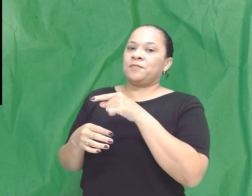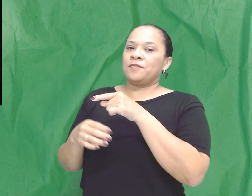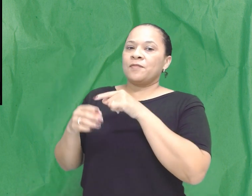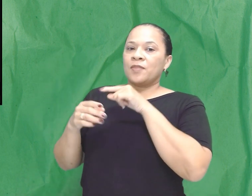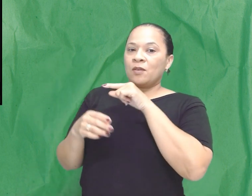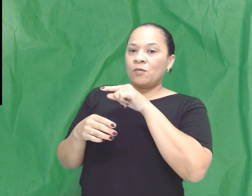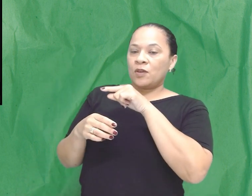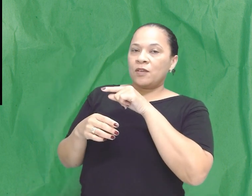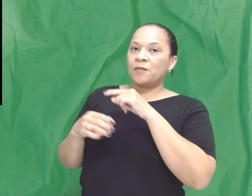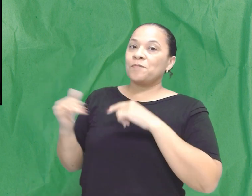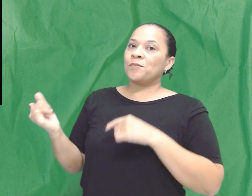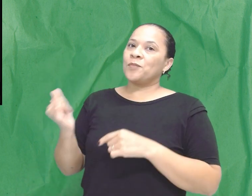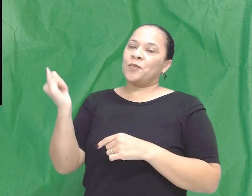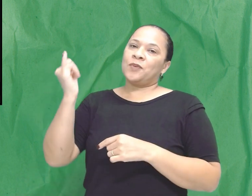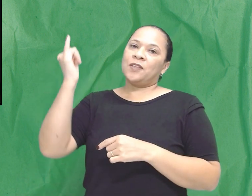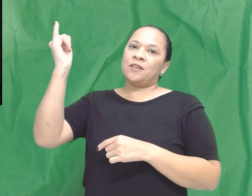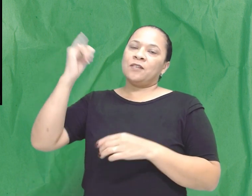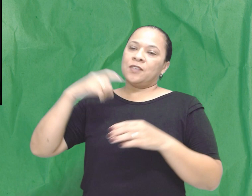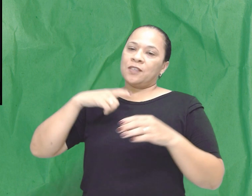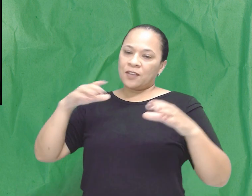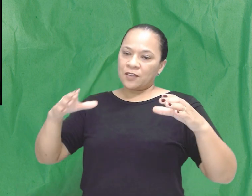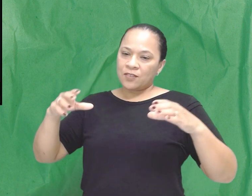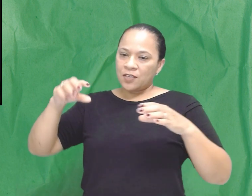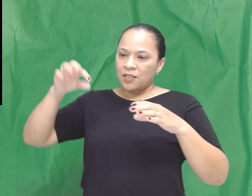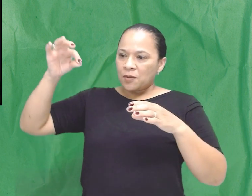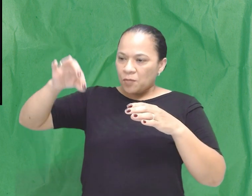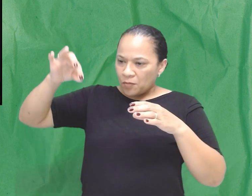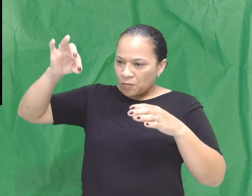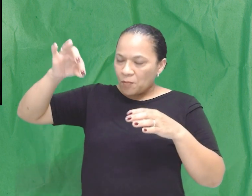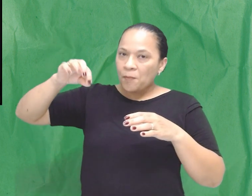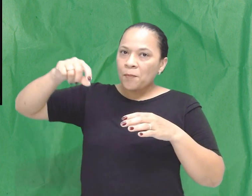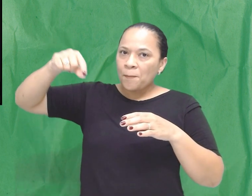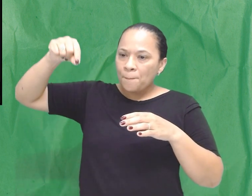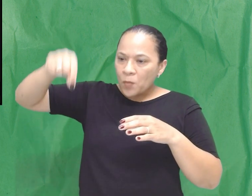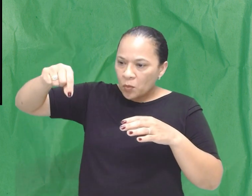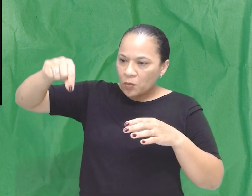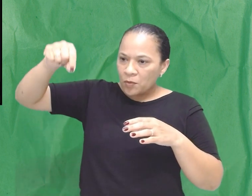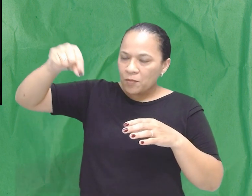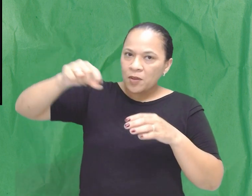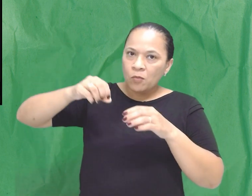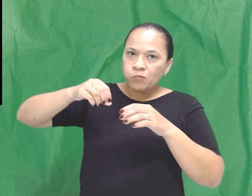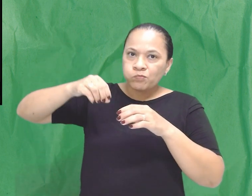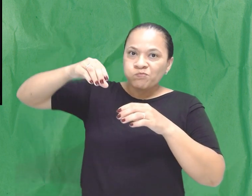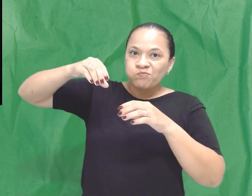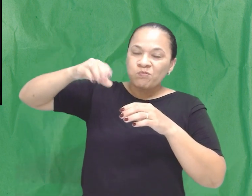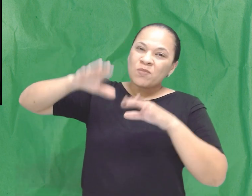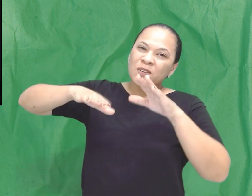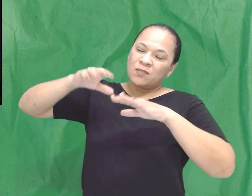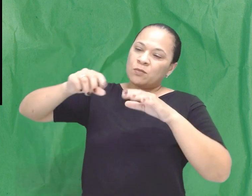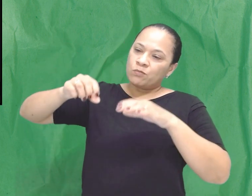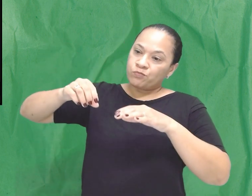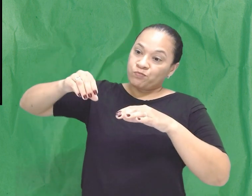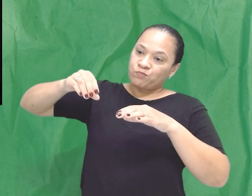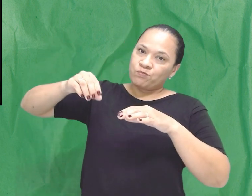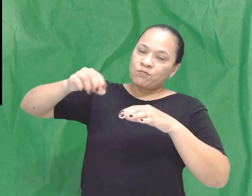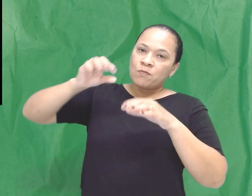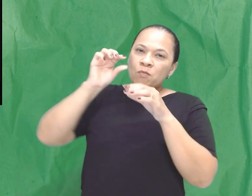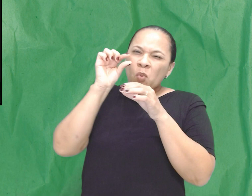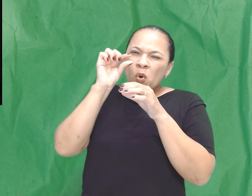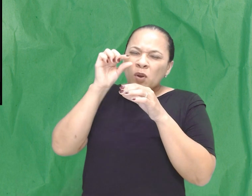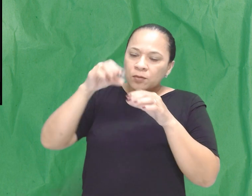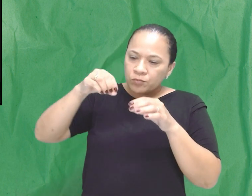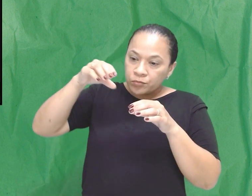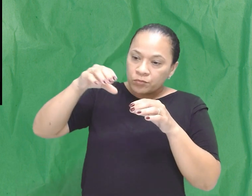porque ele vai ajudar a gente a estourar as bolinhas, a espalhar o glacê com mais homogeneidade, fica muito bom. Uma